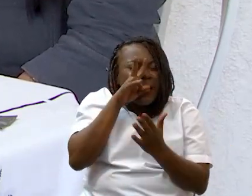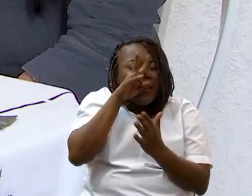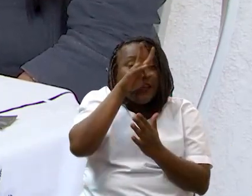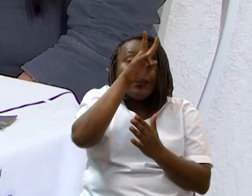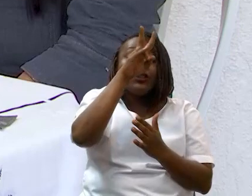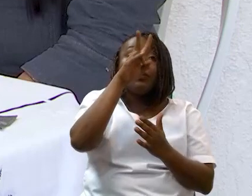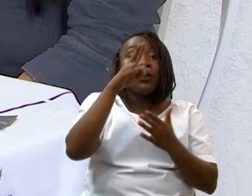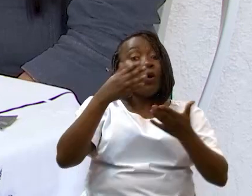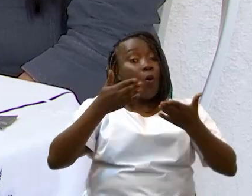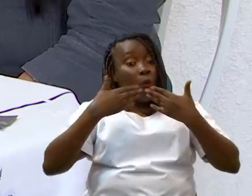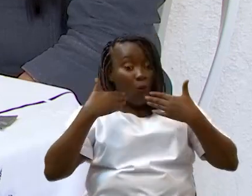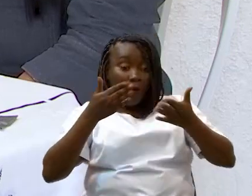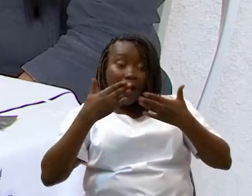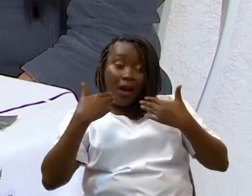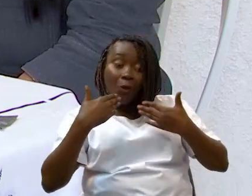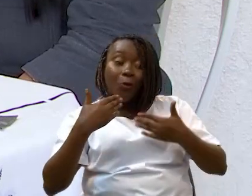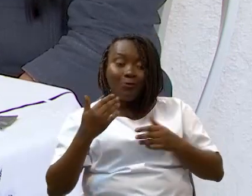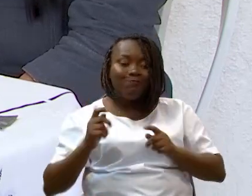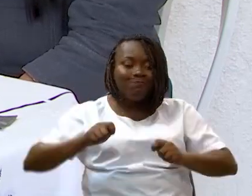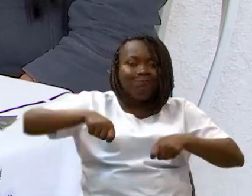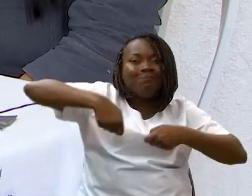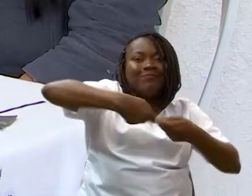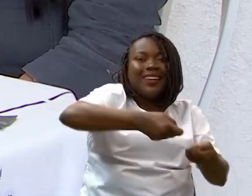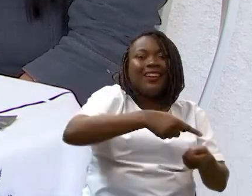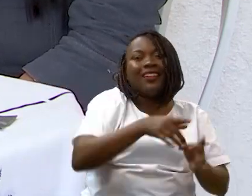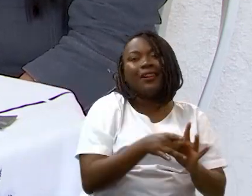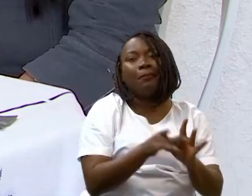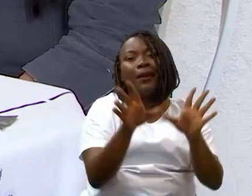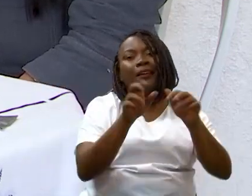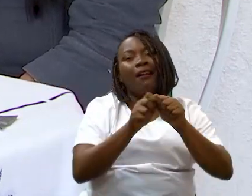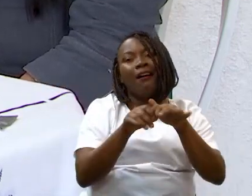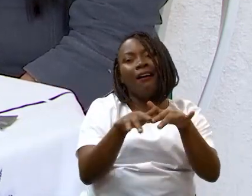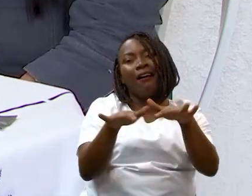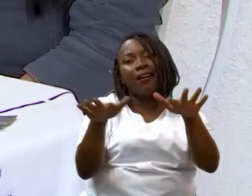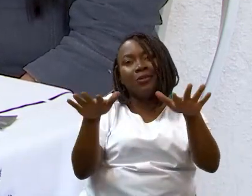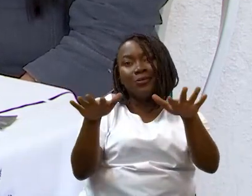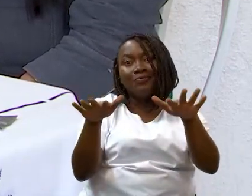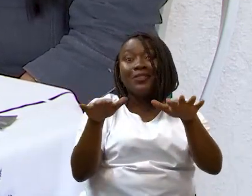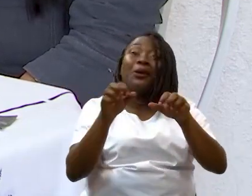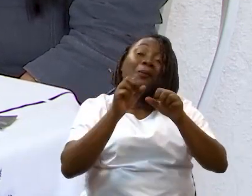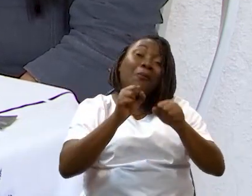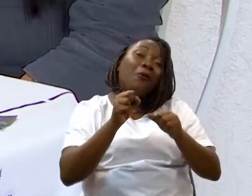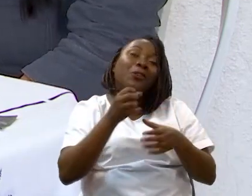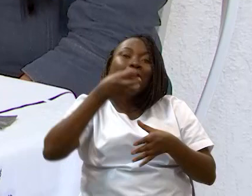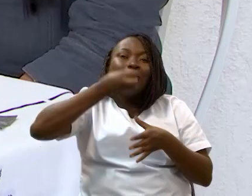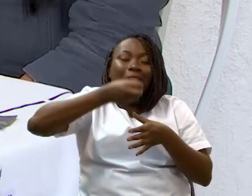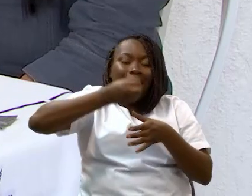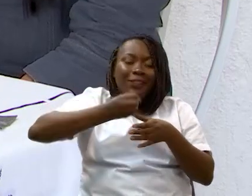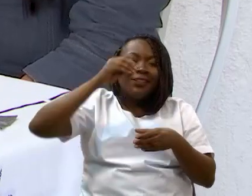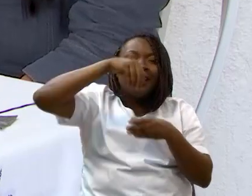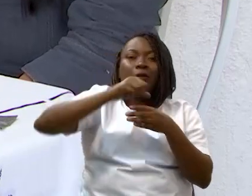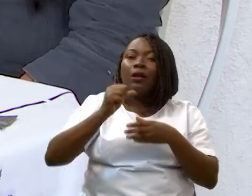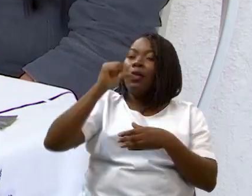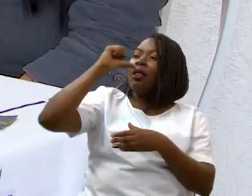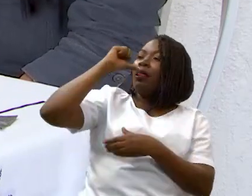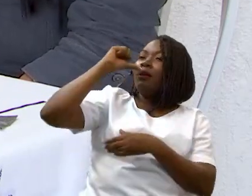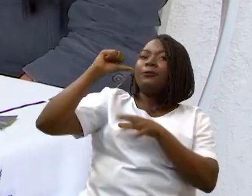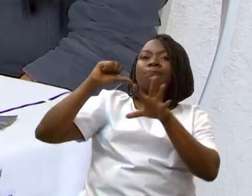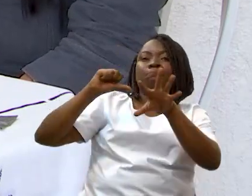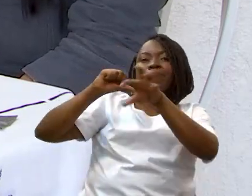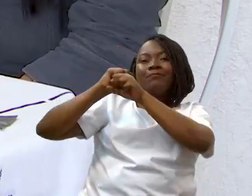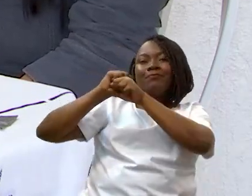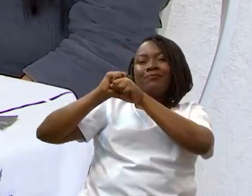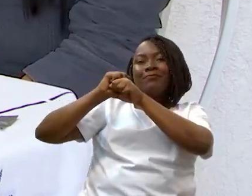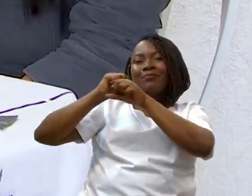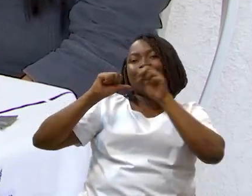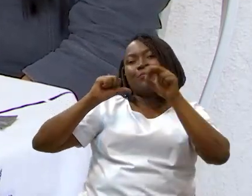o calor ele pode ser liberado para o ambiente. Então ele poderia ser liberado, por exemplo, para o leite que estava dentro da mamadeira. Levando